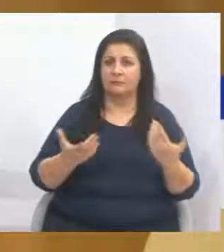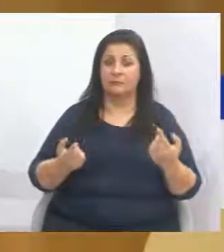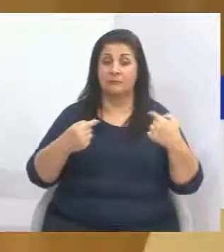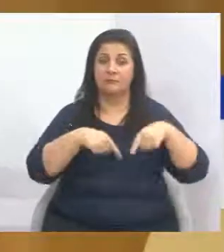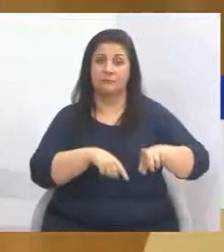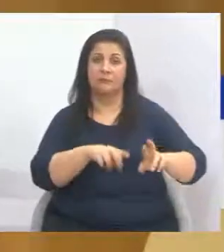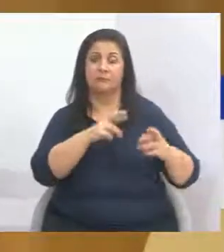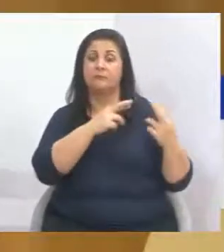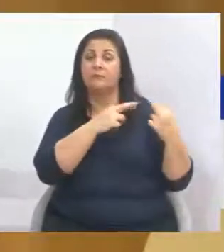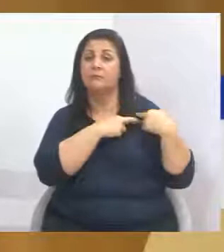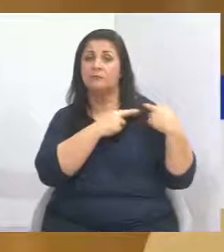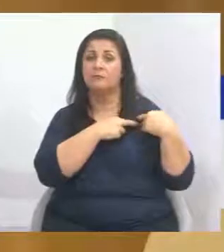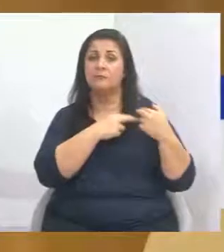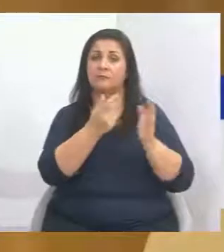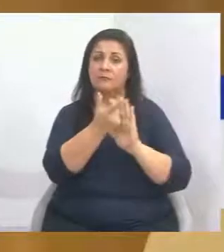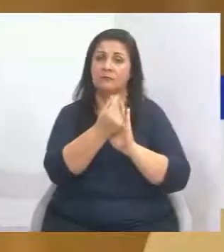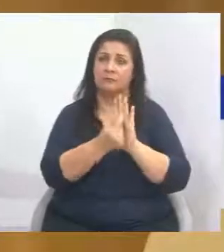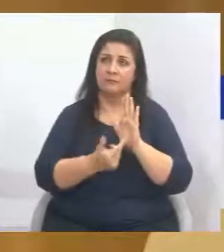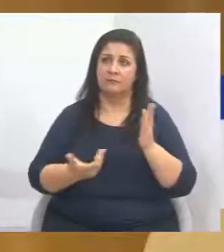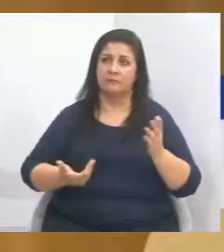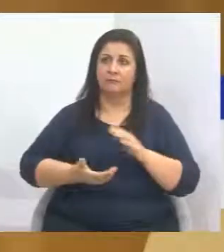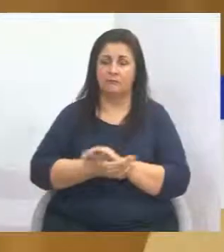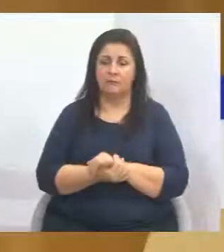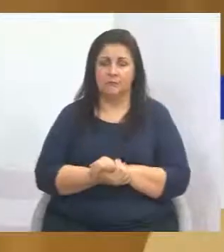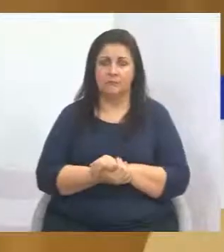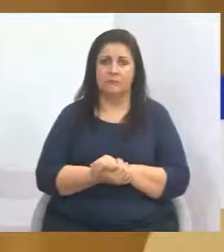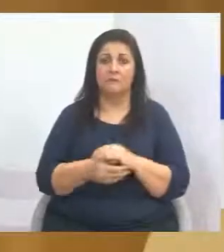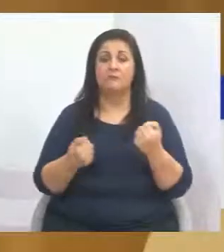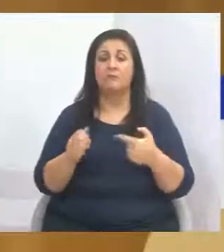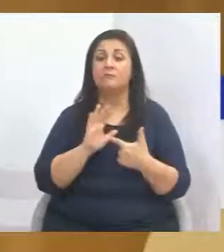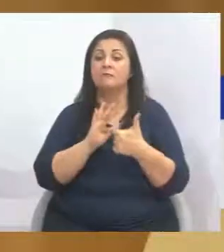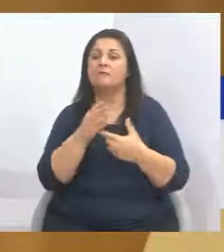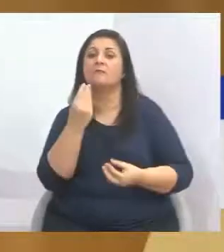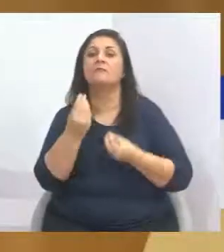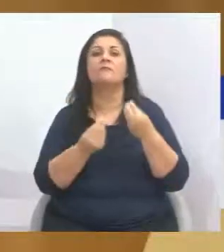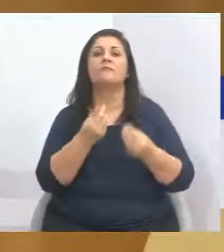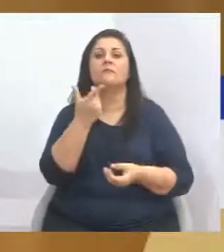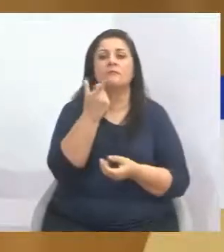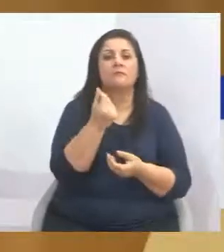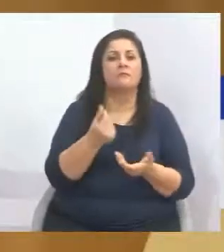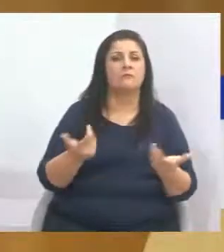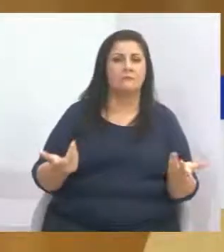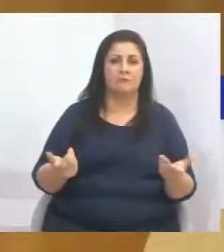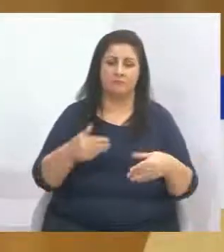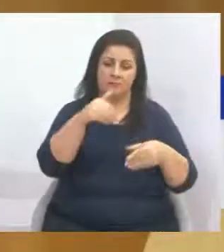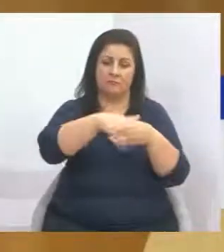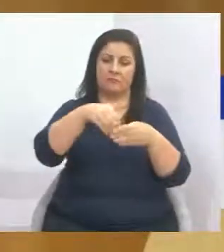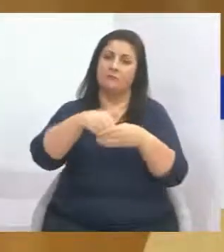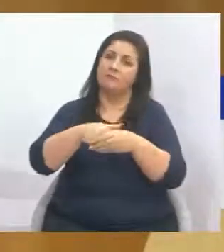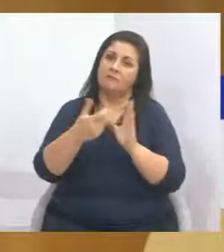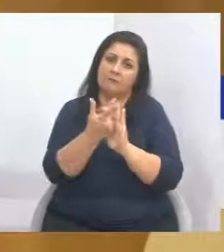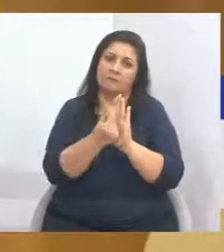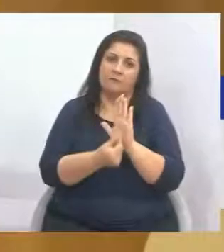criar uma despesa sem indicação de sua fonte de custeio ou da dotação orçamentária para tanto.